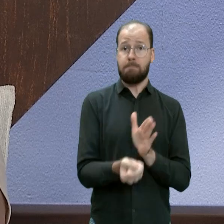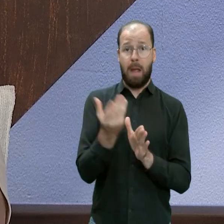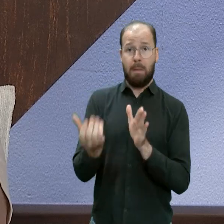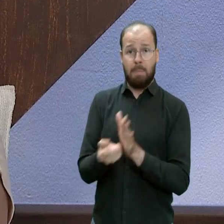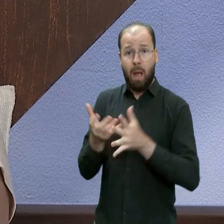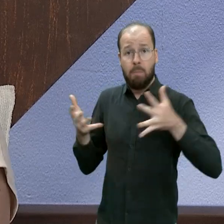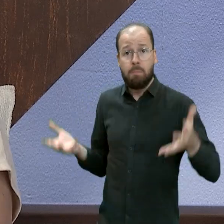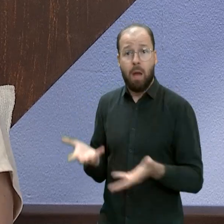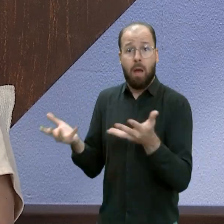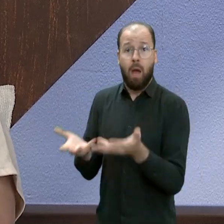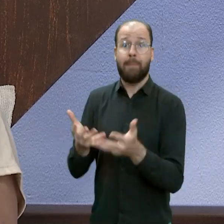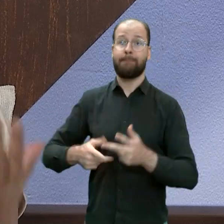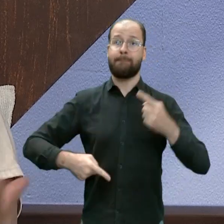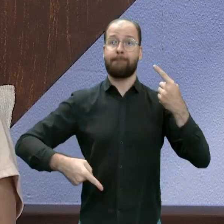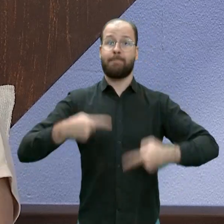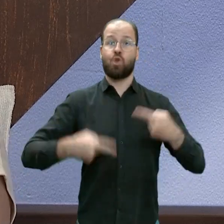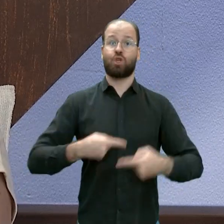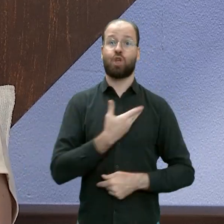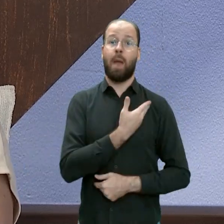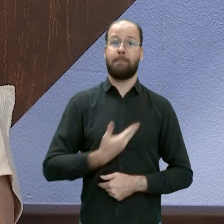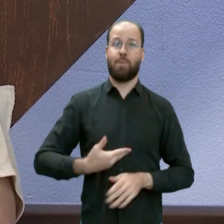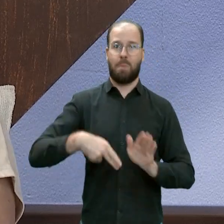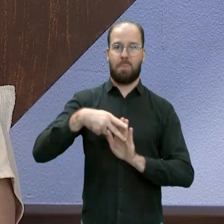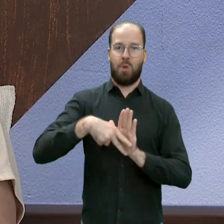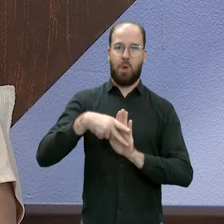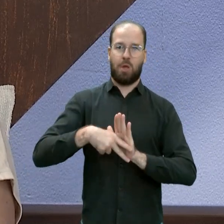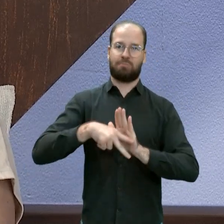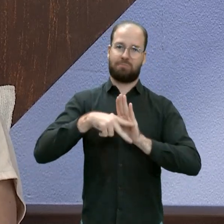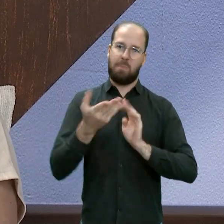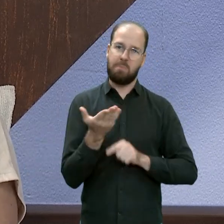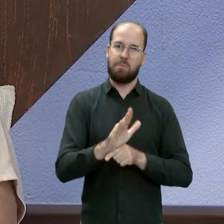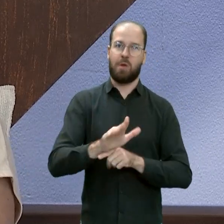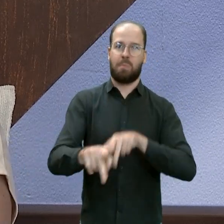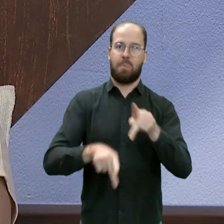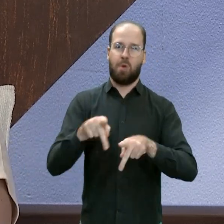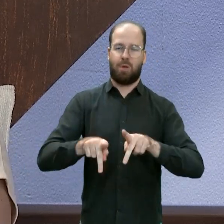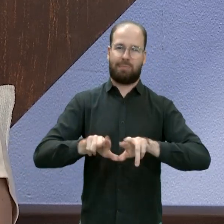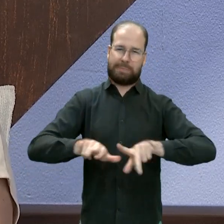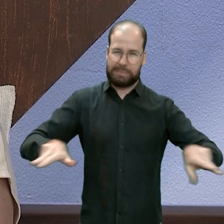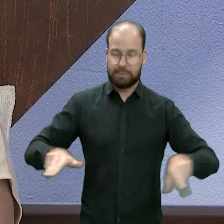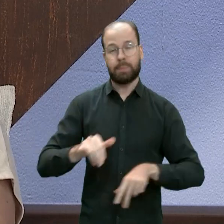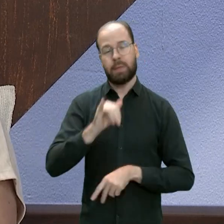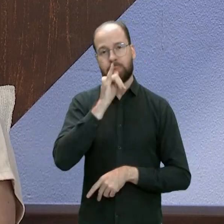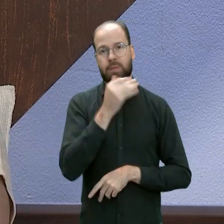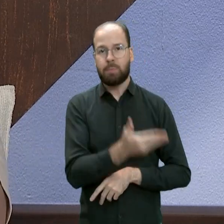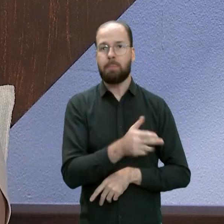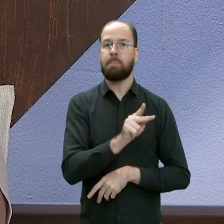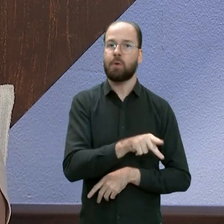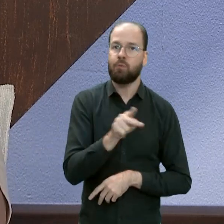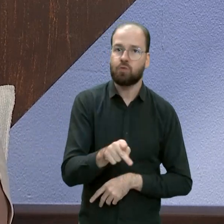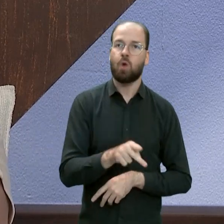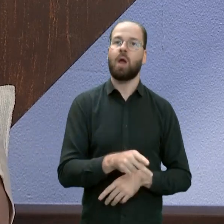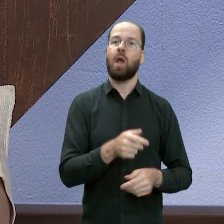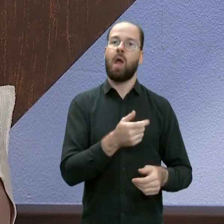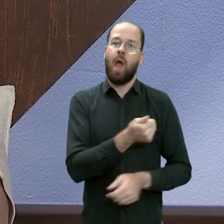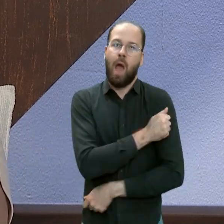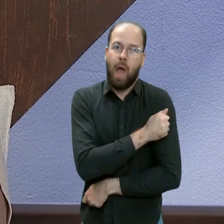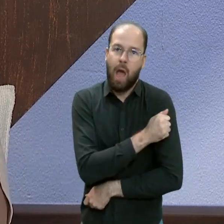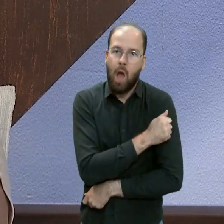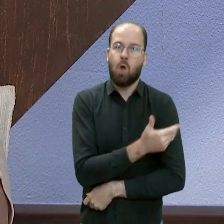públicas, né? Então, toda a comunidade universitária, tanto os professores, como os estudantes, como os técnicos,